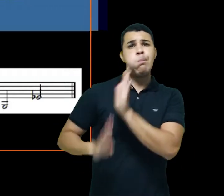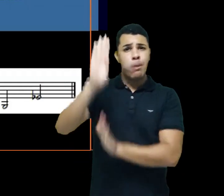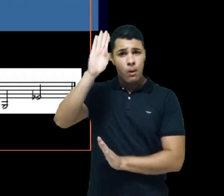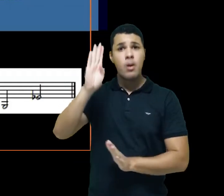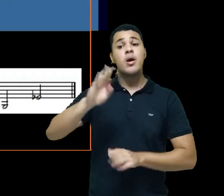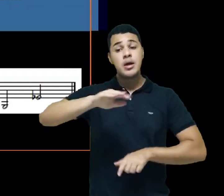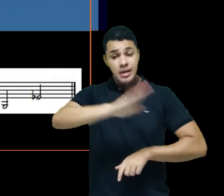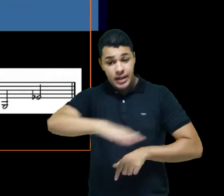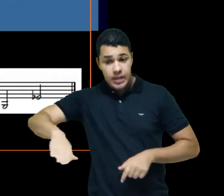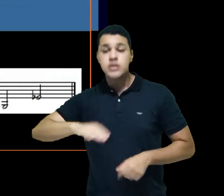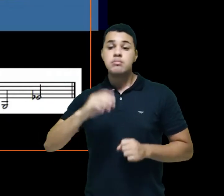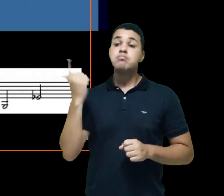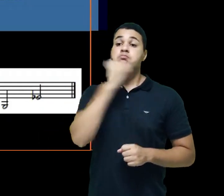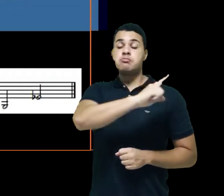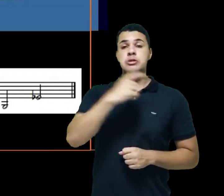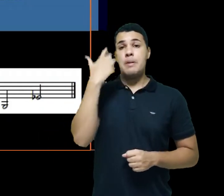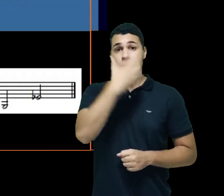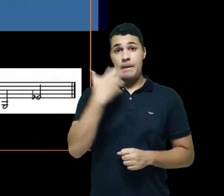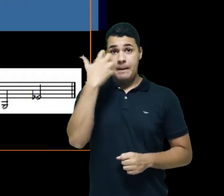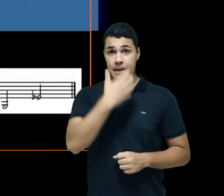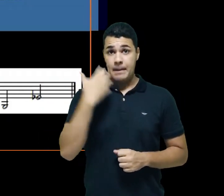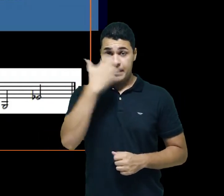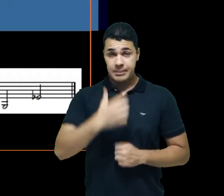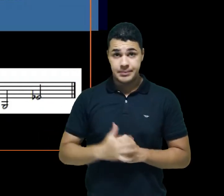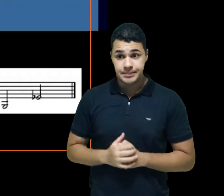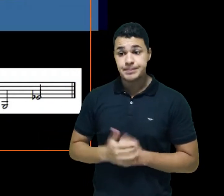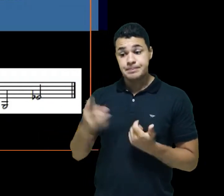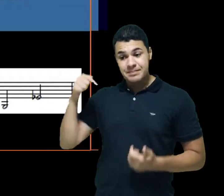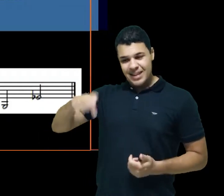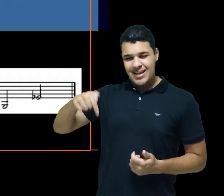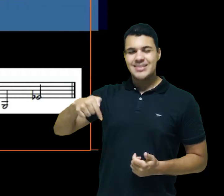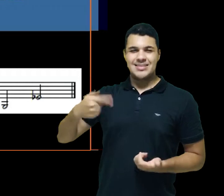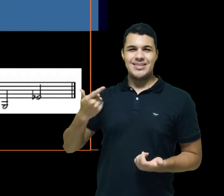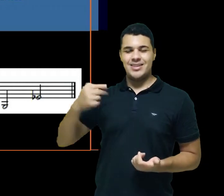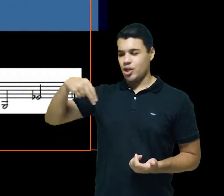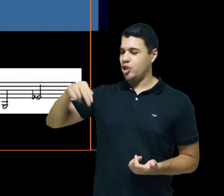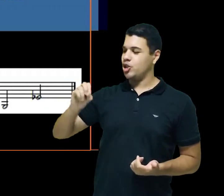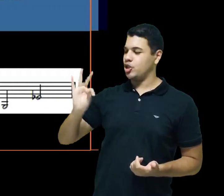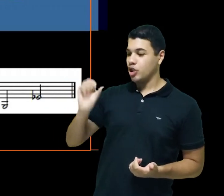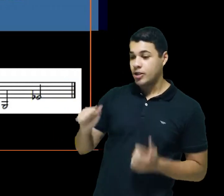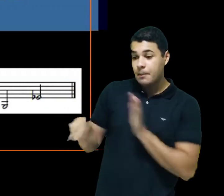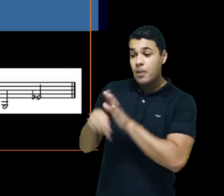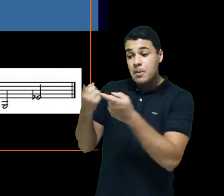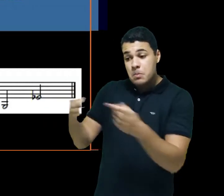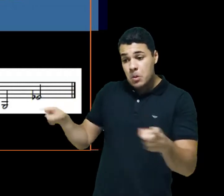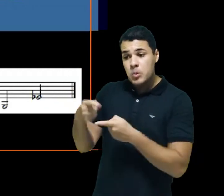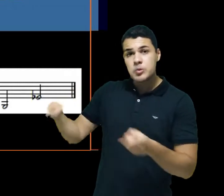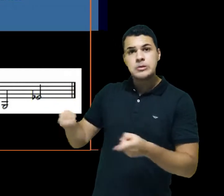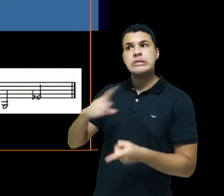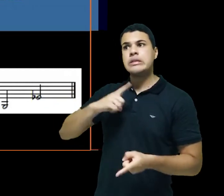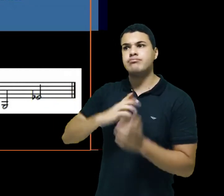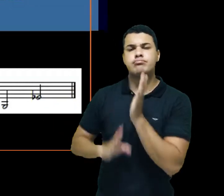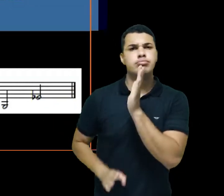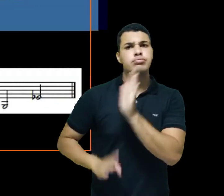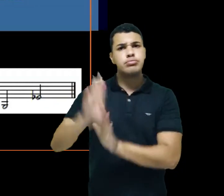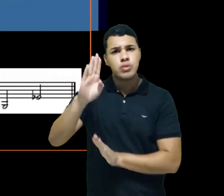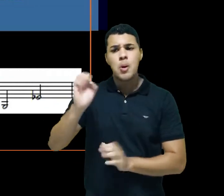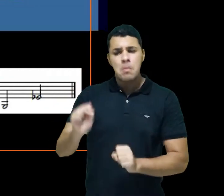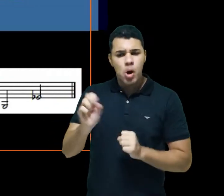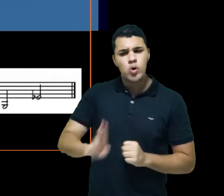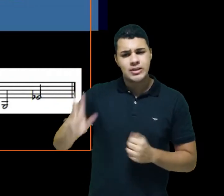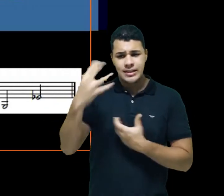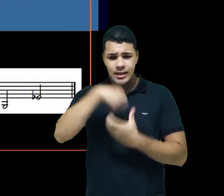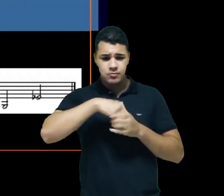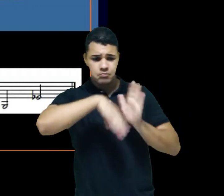aguda que uma pessoa pode cantar. Não necessariamente essas notas tão graves ou tão agudas serão utilizadas